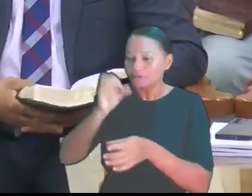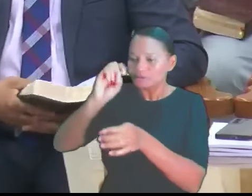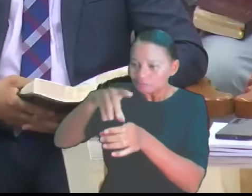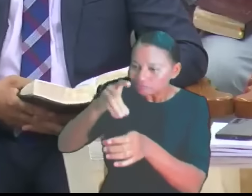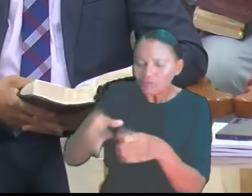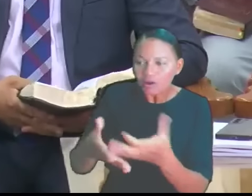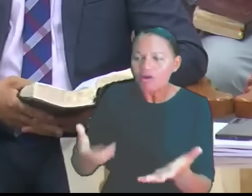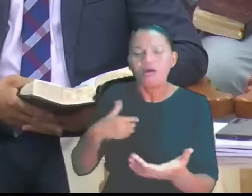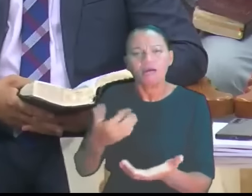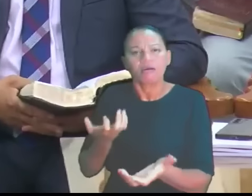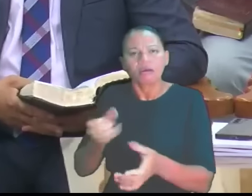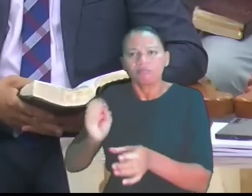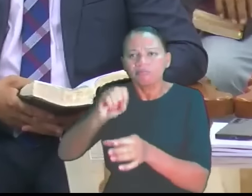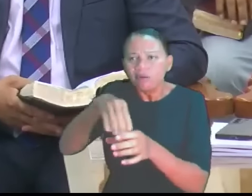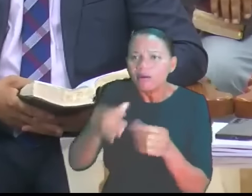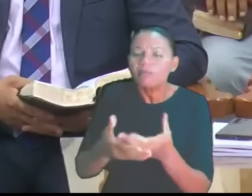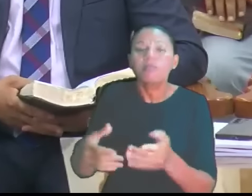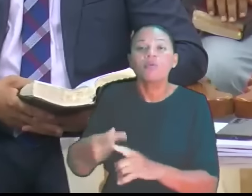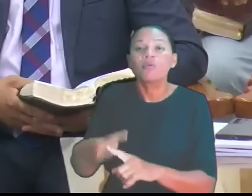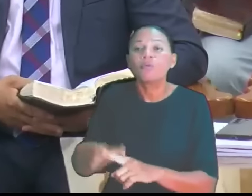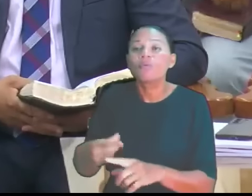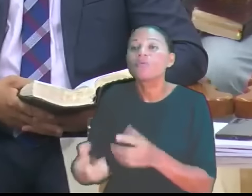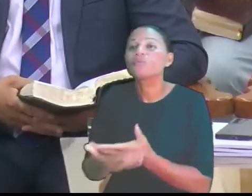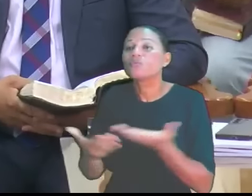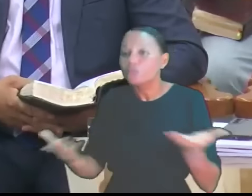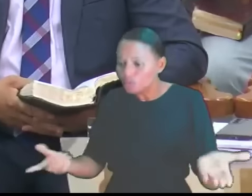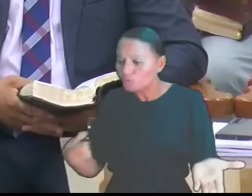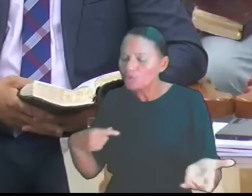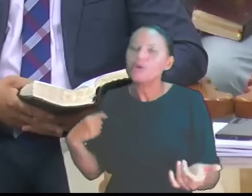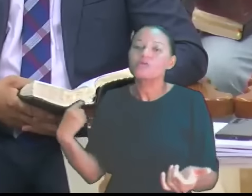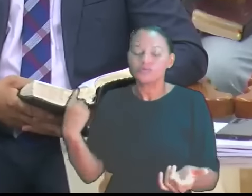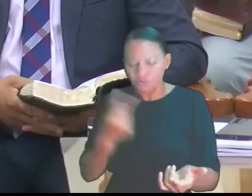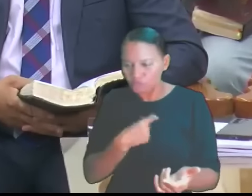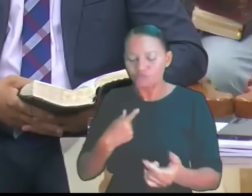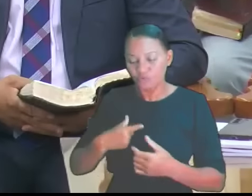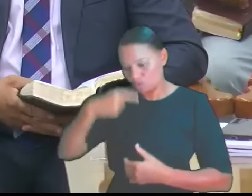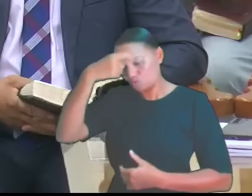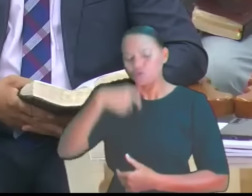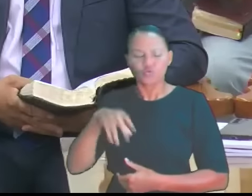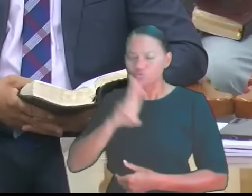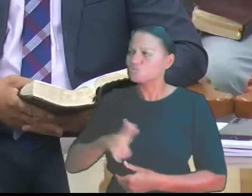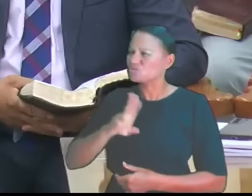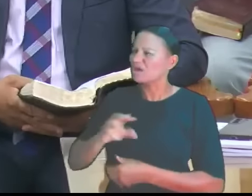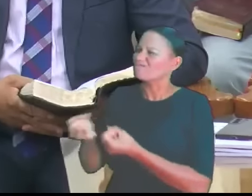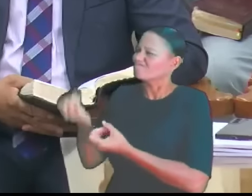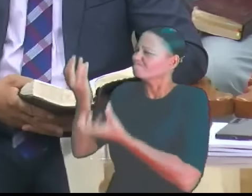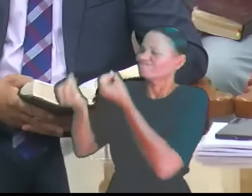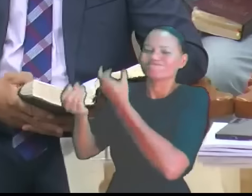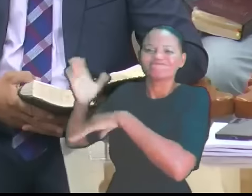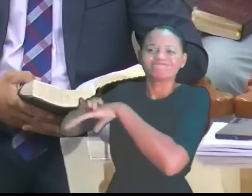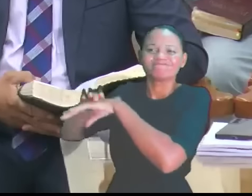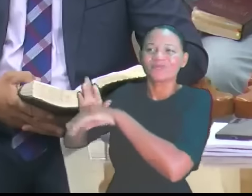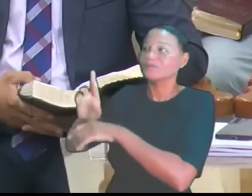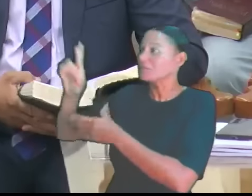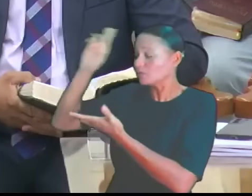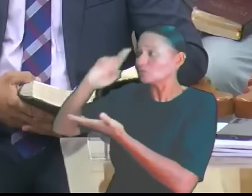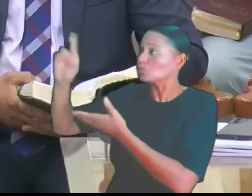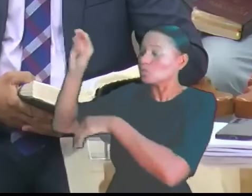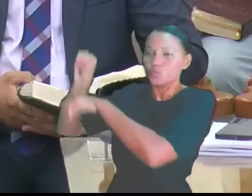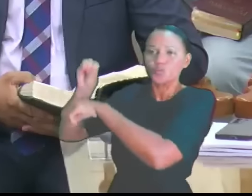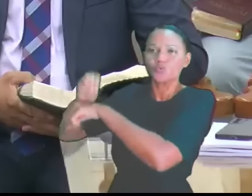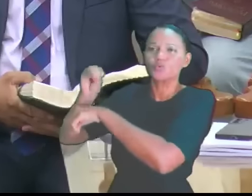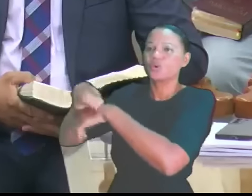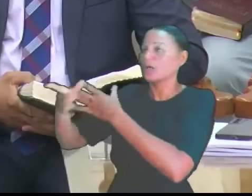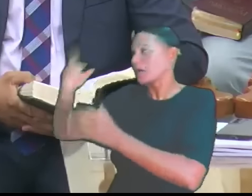sou crente, mas quero ofertar. Por quê? Porque nós somos o meio. A fonte é Ele, a fonte é Ele, a fonte é Ele. Quem cuida é Ele,